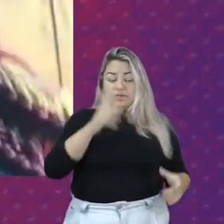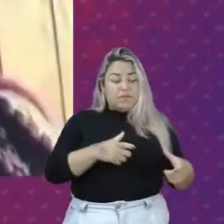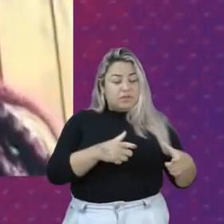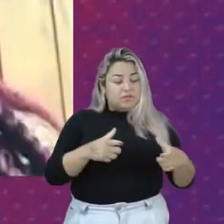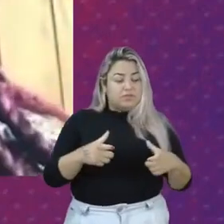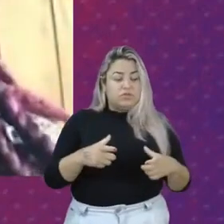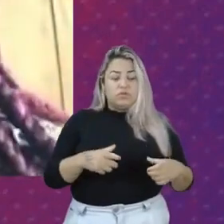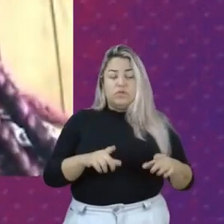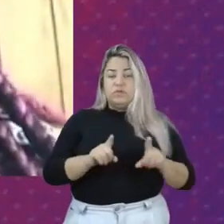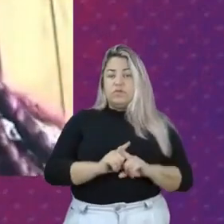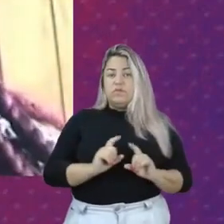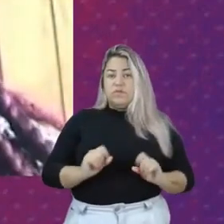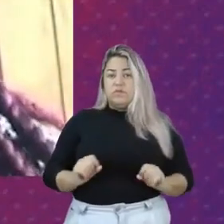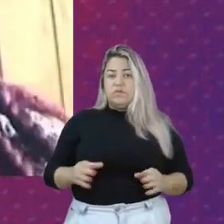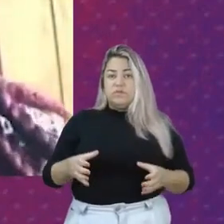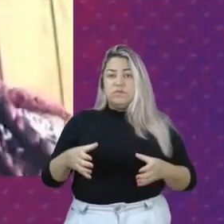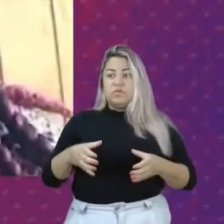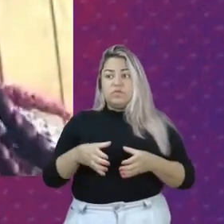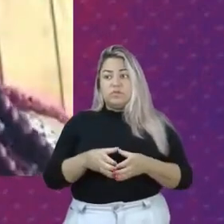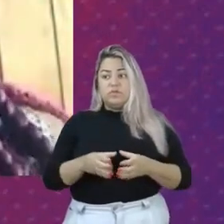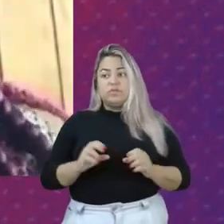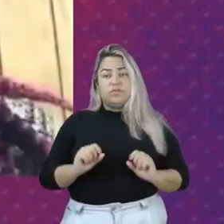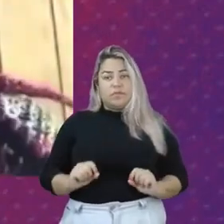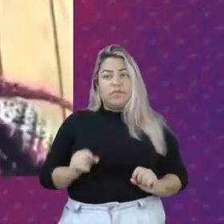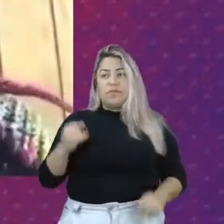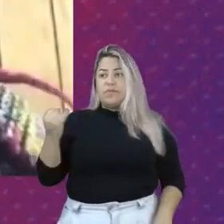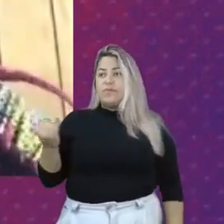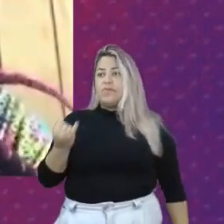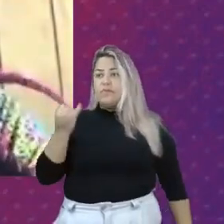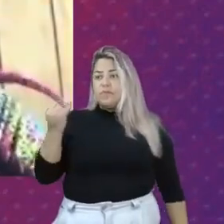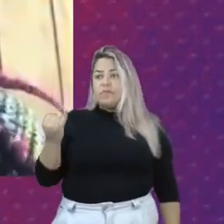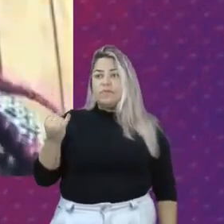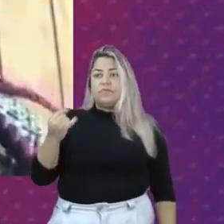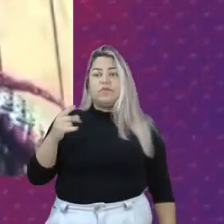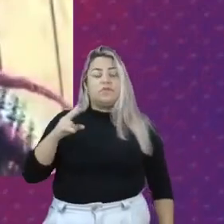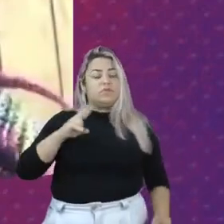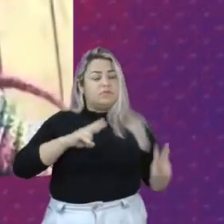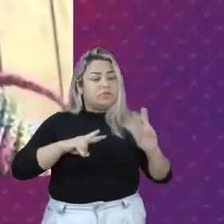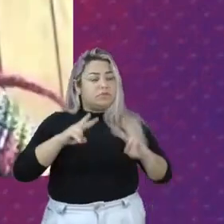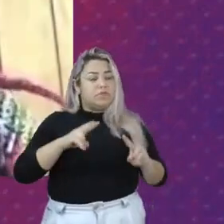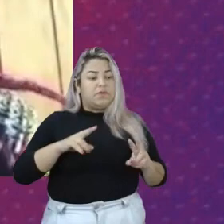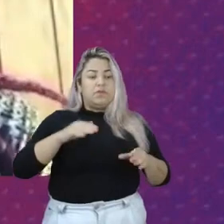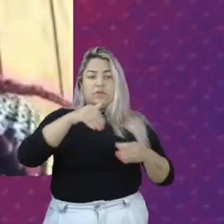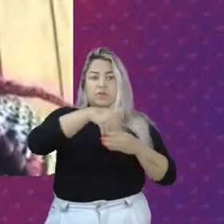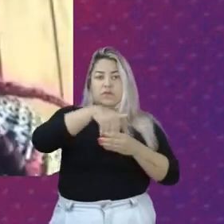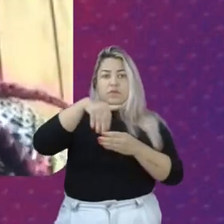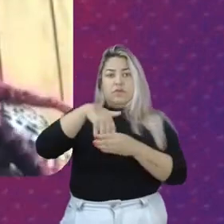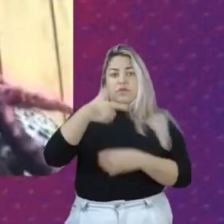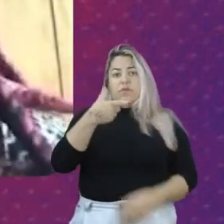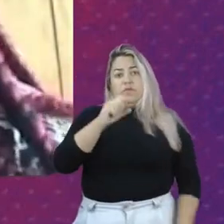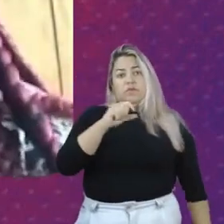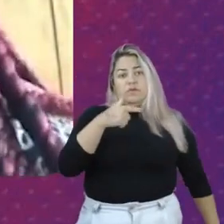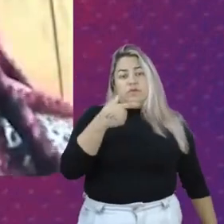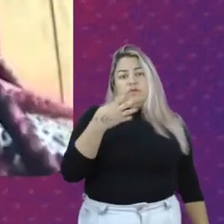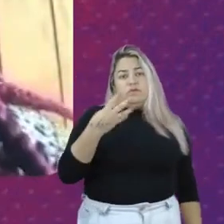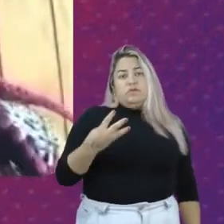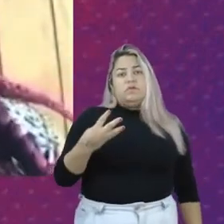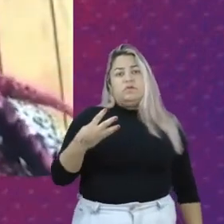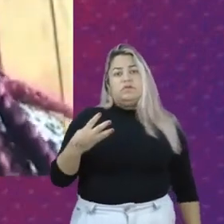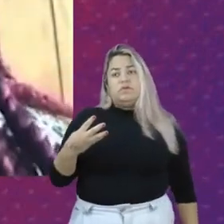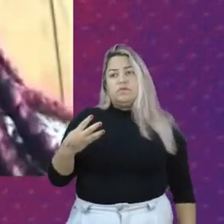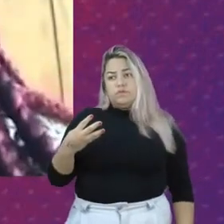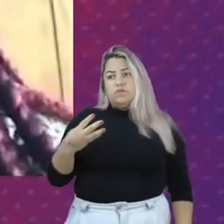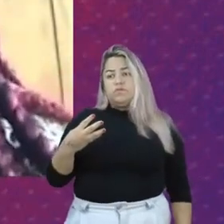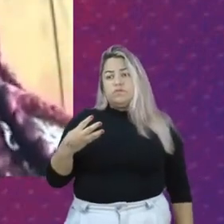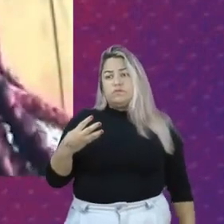né, das classes perigosas, e é importante que a gente olhe para as eleições de 2024, mas não só para as eleições